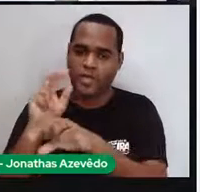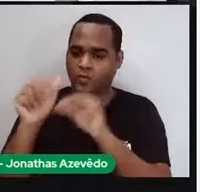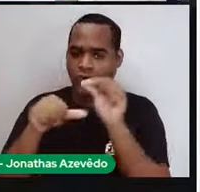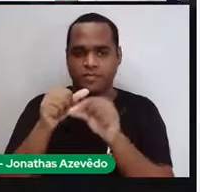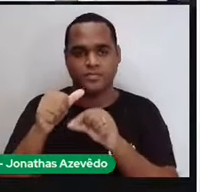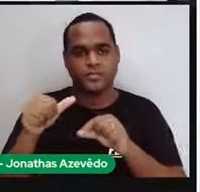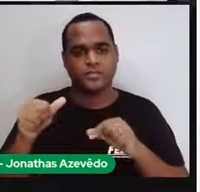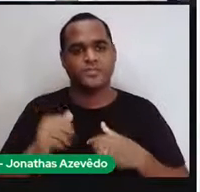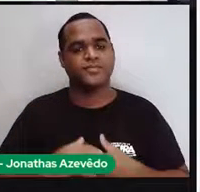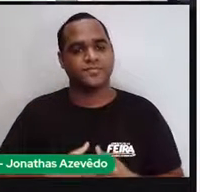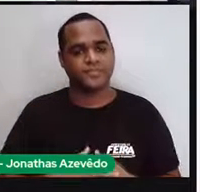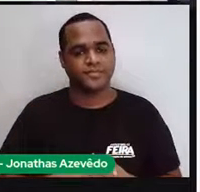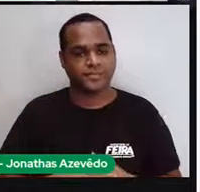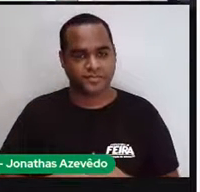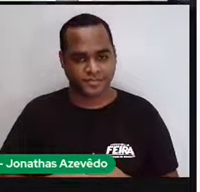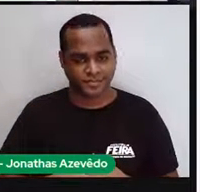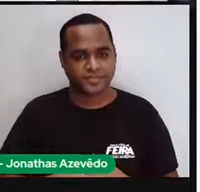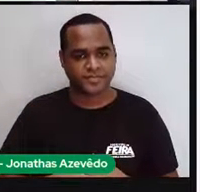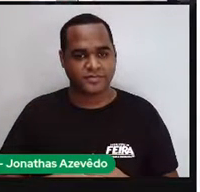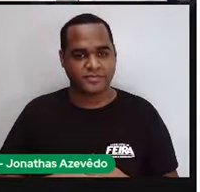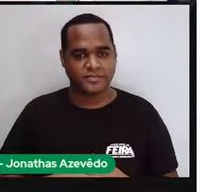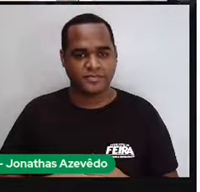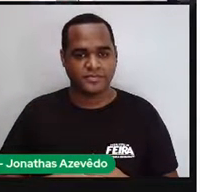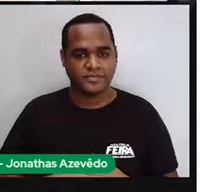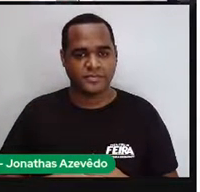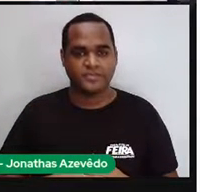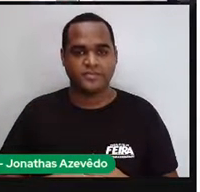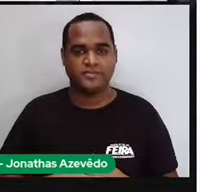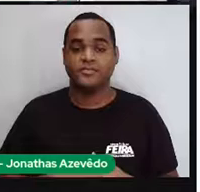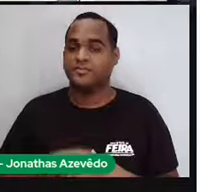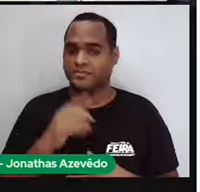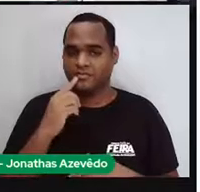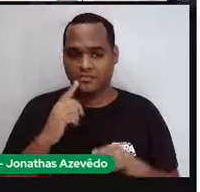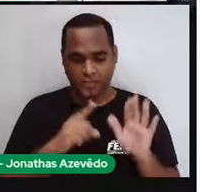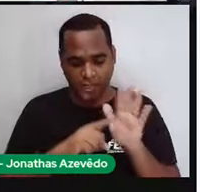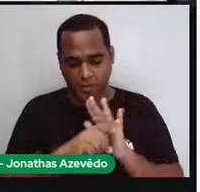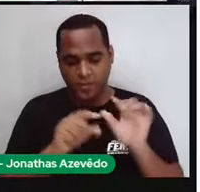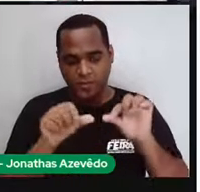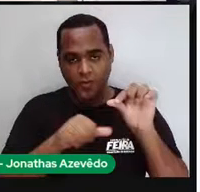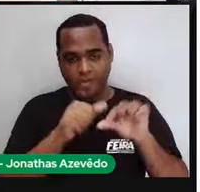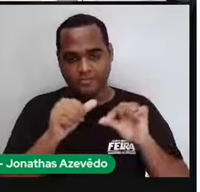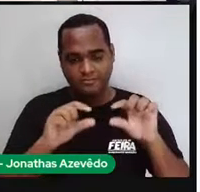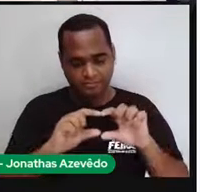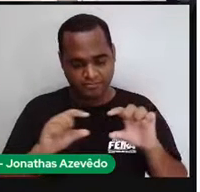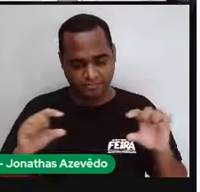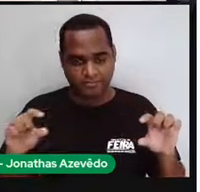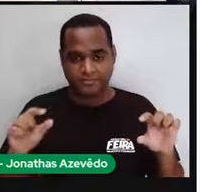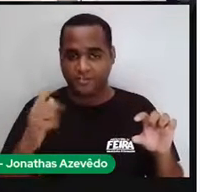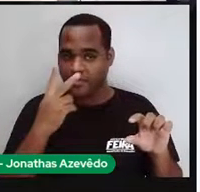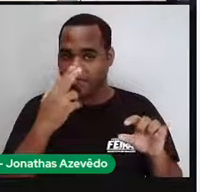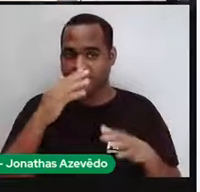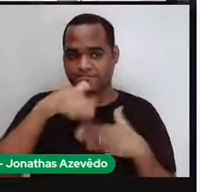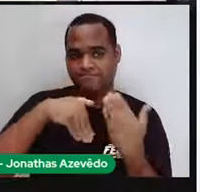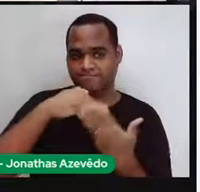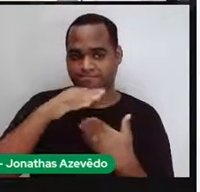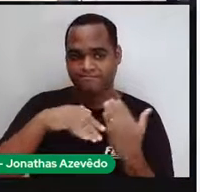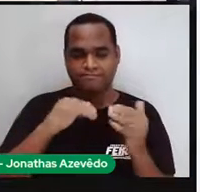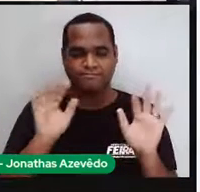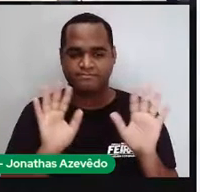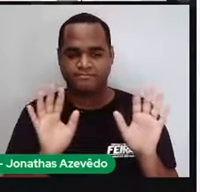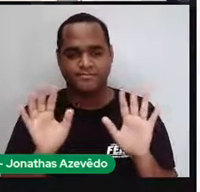Aqui para baixo e vamo colocar essa perguntinha aqui mas para baixo também para a gente não misturar as